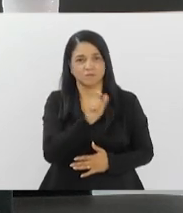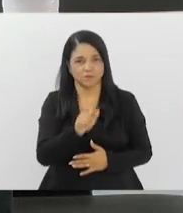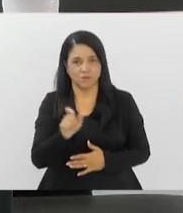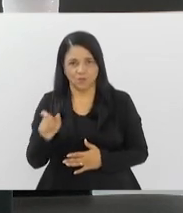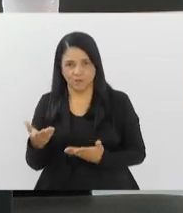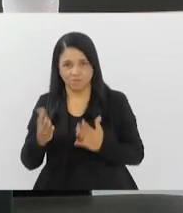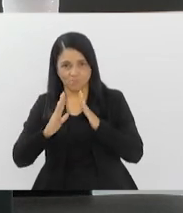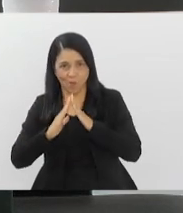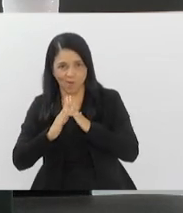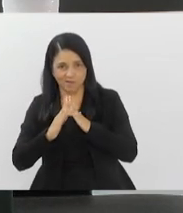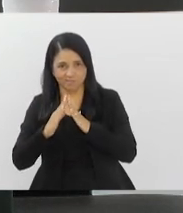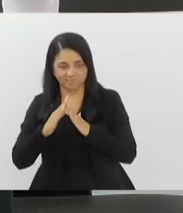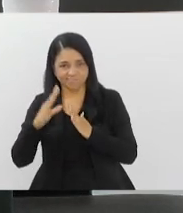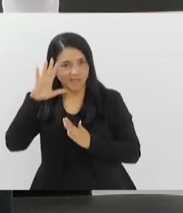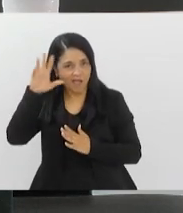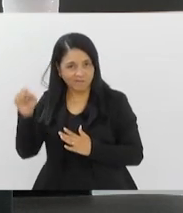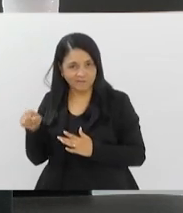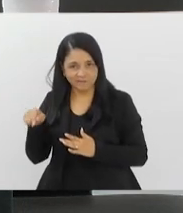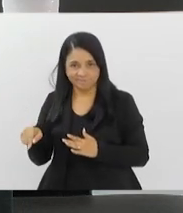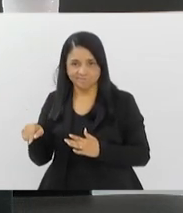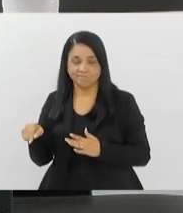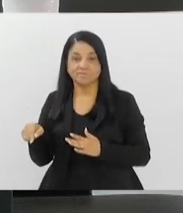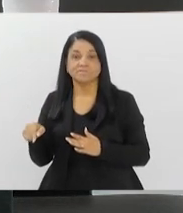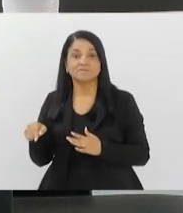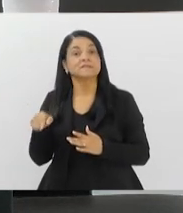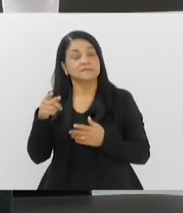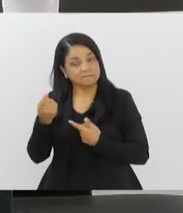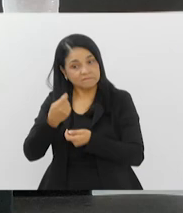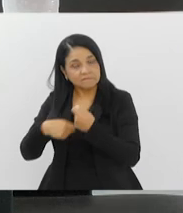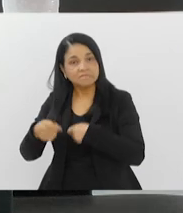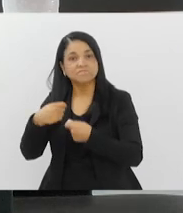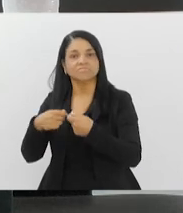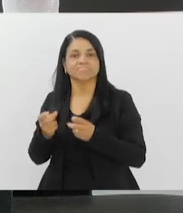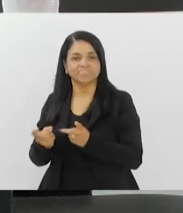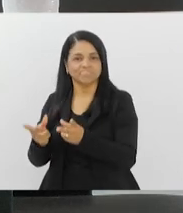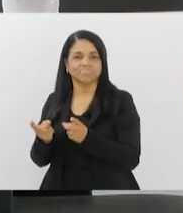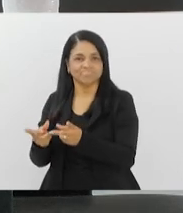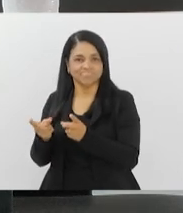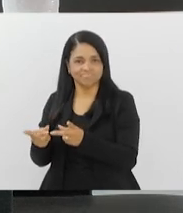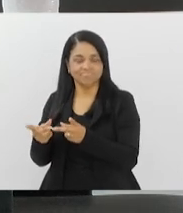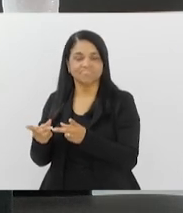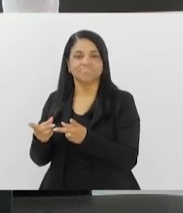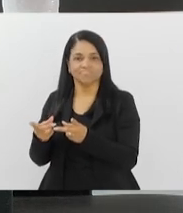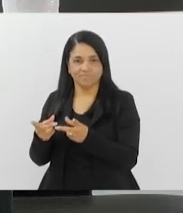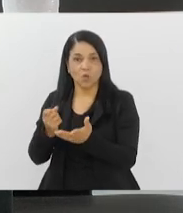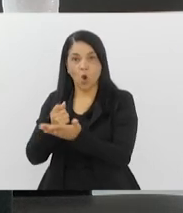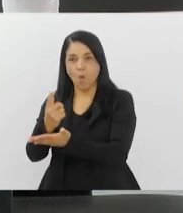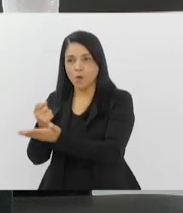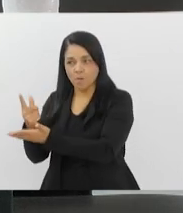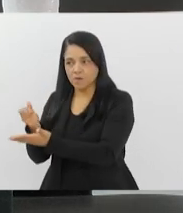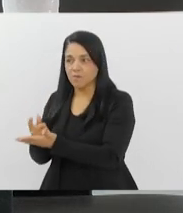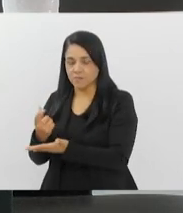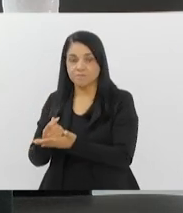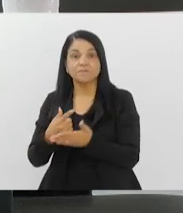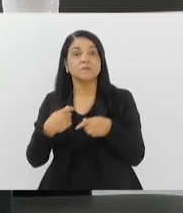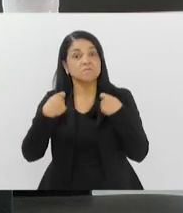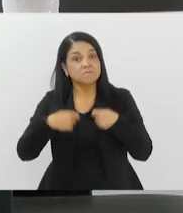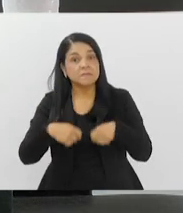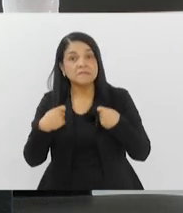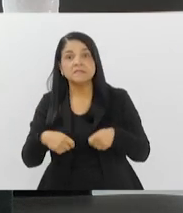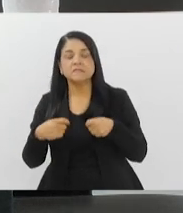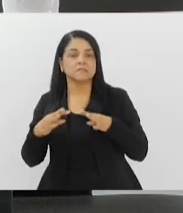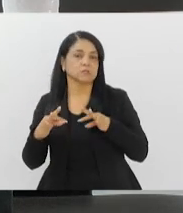assim, é um mercado que consome muito. Então, e necessita de